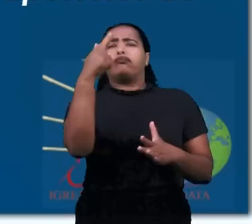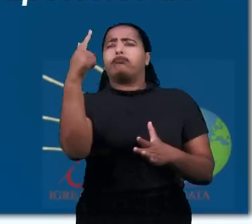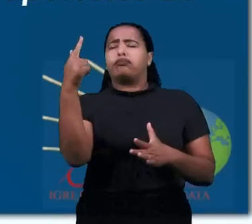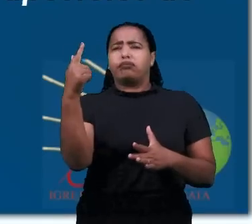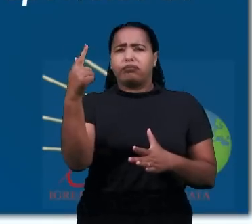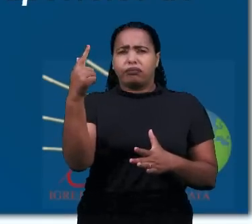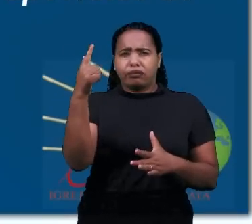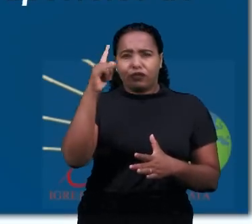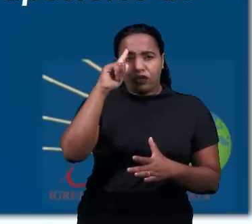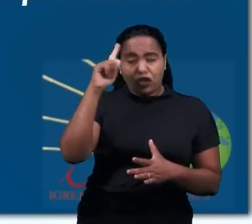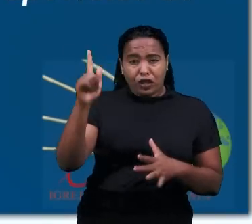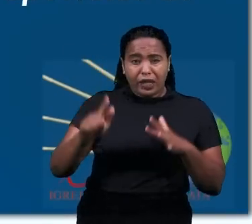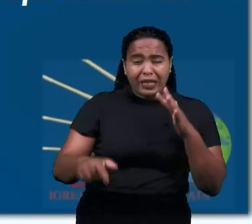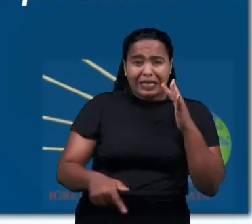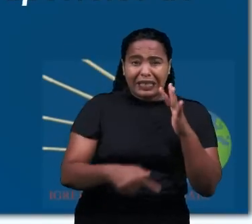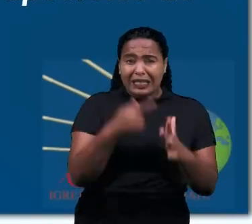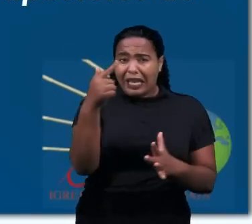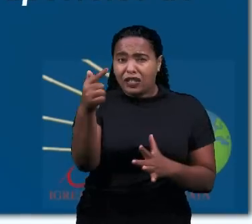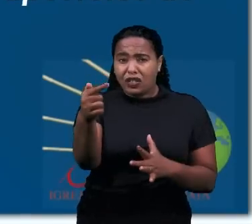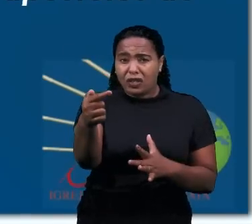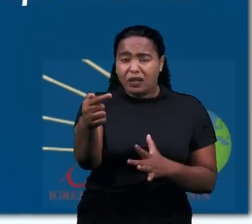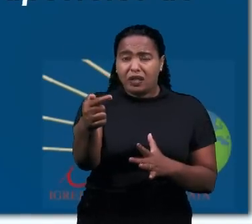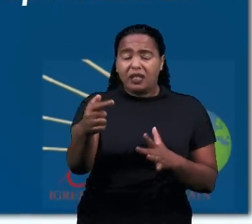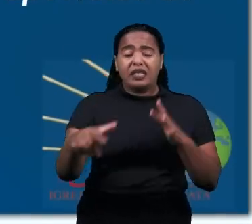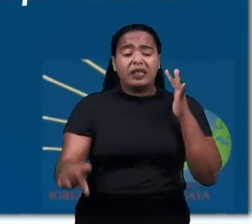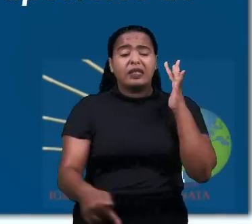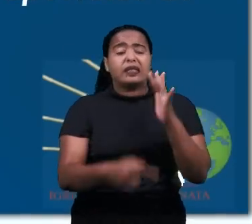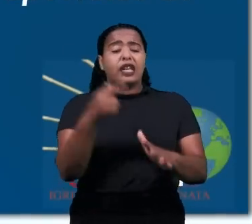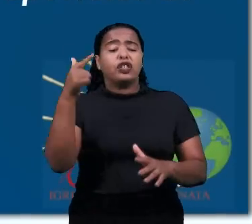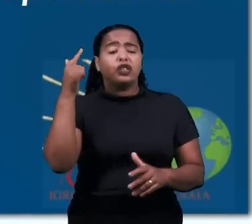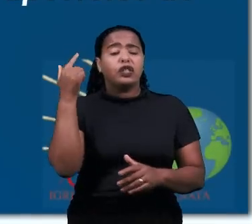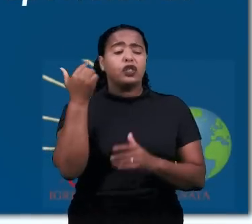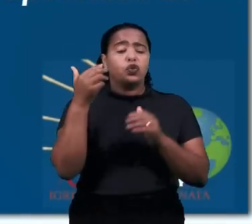e 7 vezes no dia vier ter contigo dizendo,